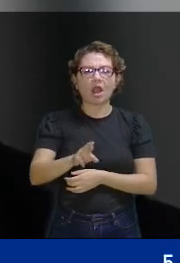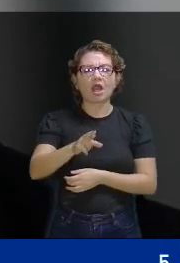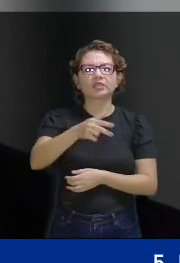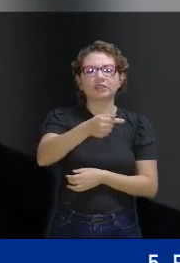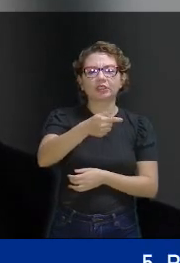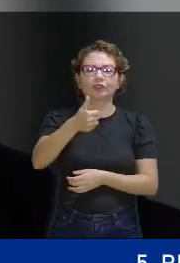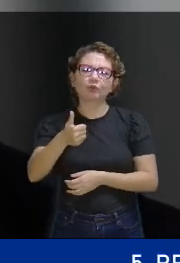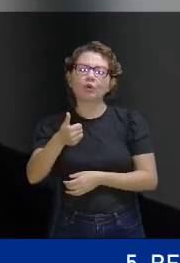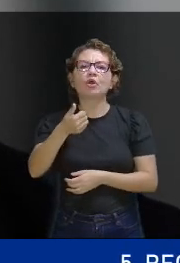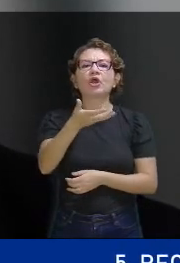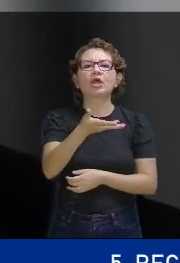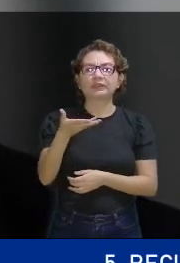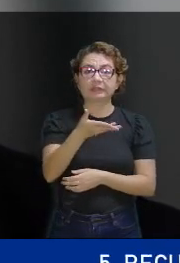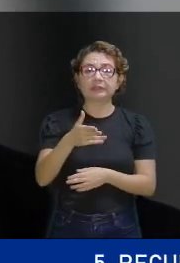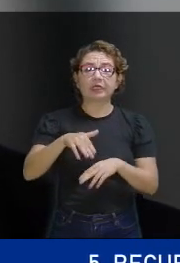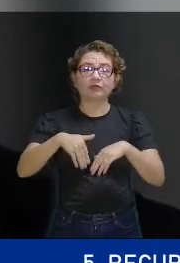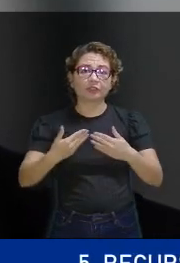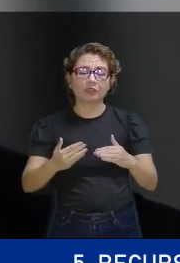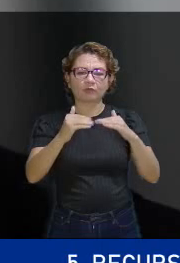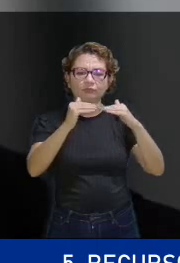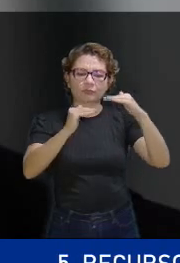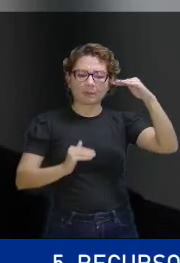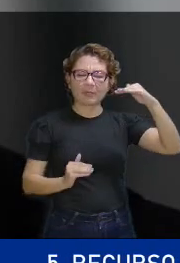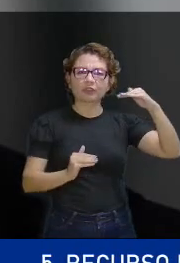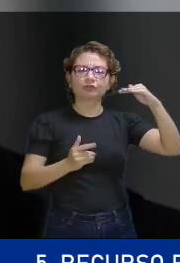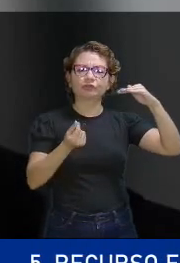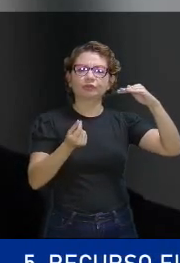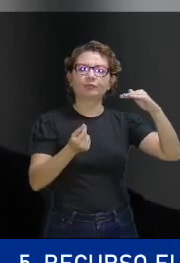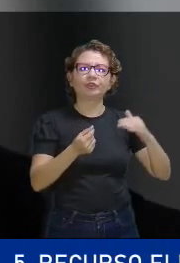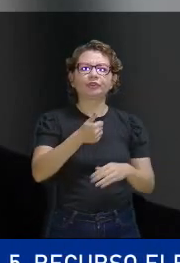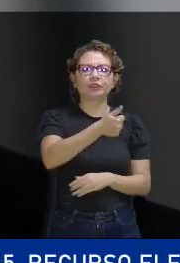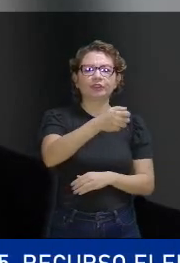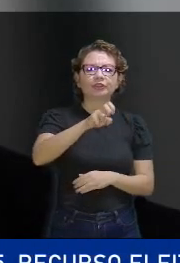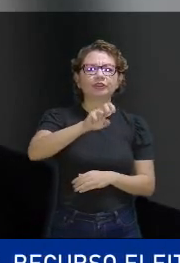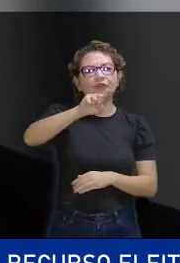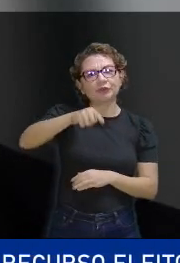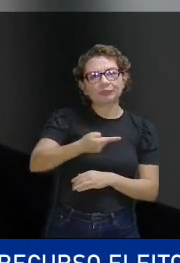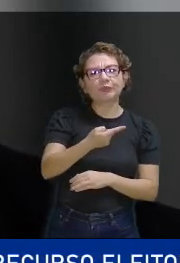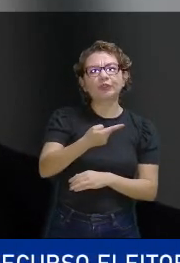15.788,51. Portanto, abaixo do limite de R$